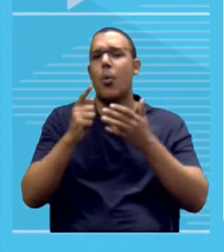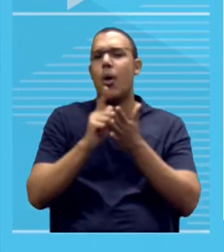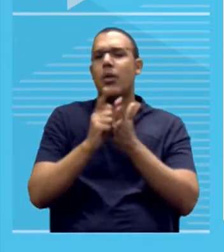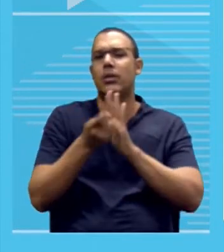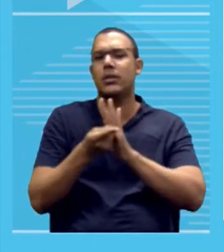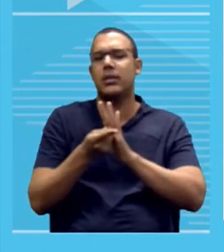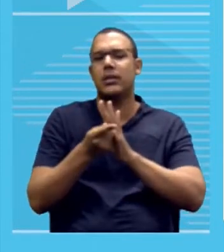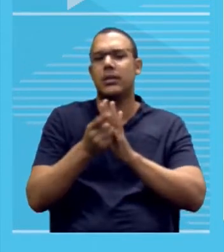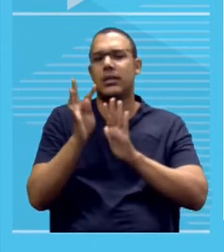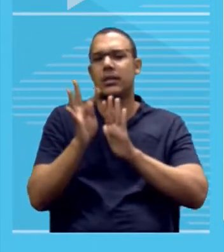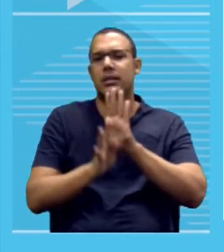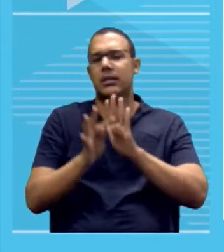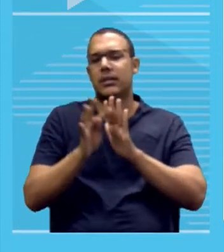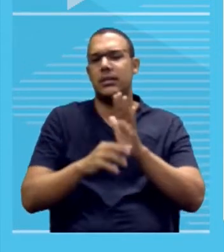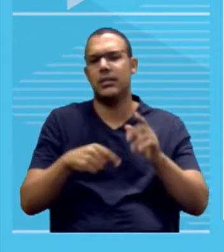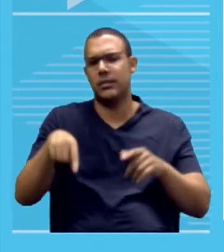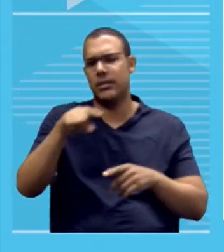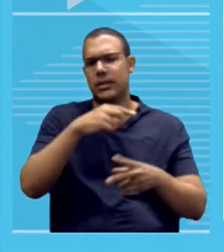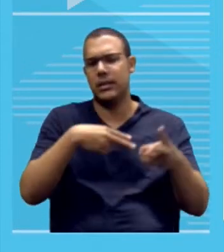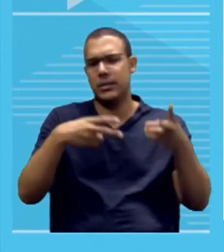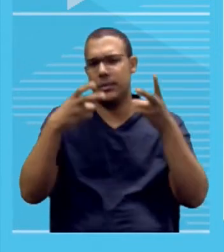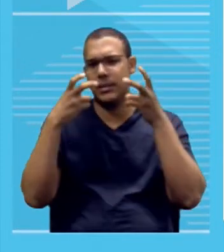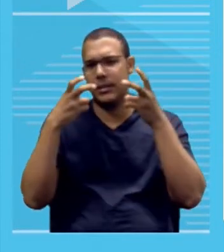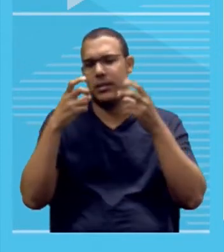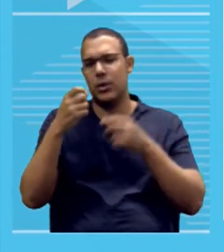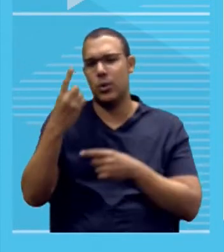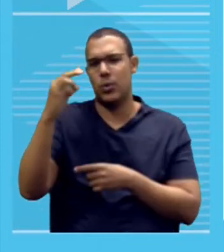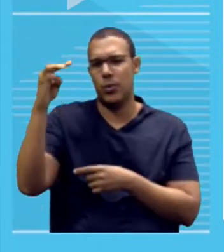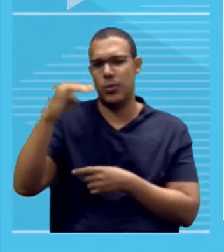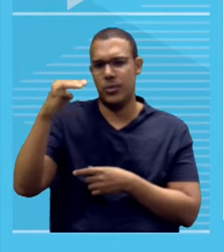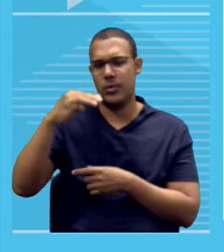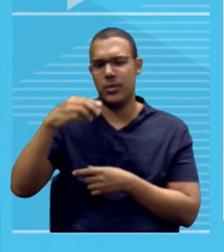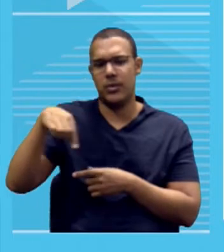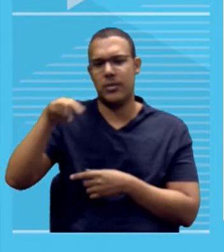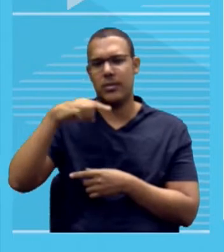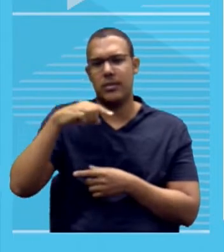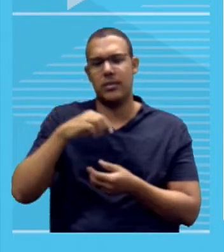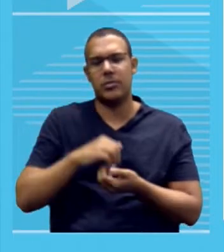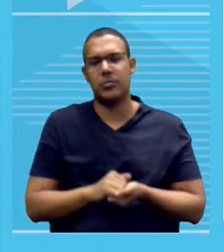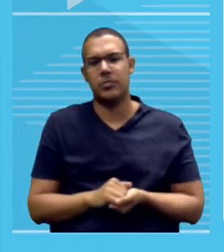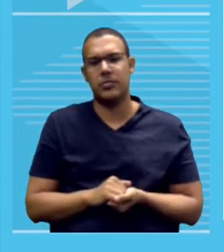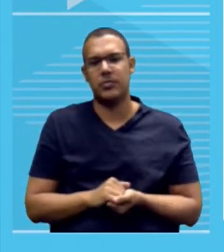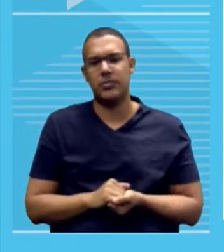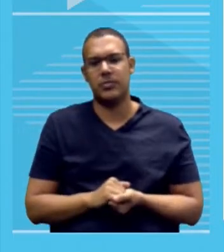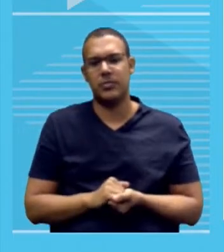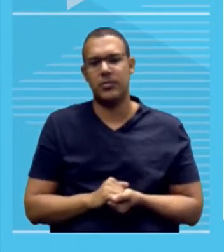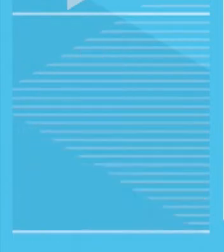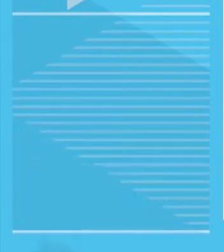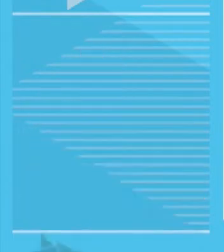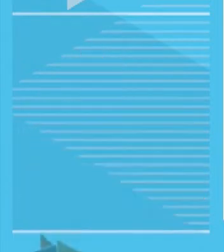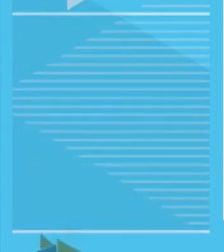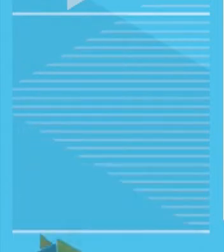gênero textual Vocês conseguem perceber aí tá bom Um minutinho na tela para vocês